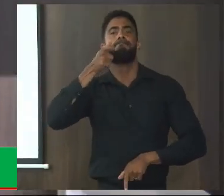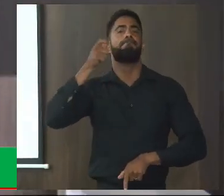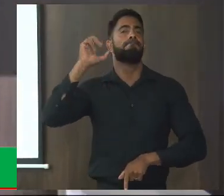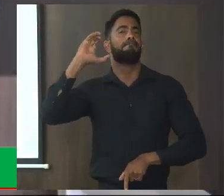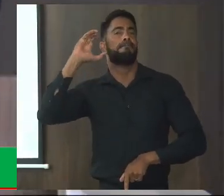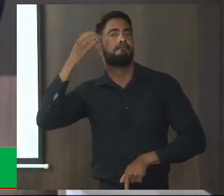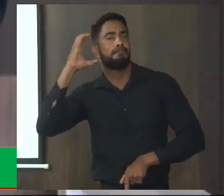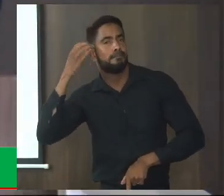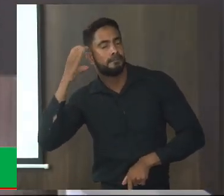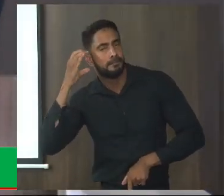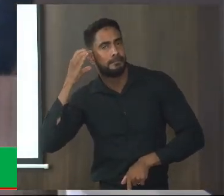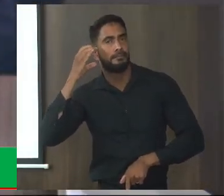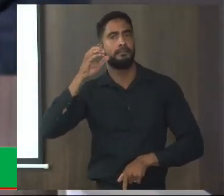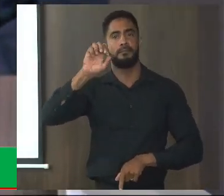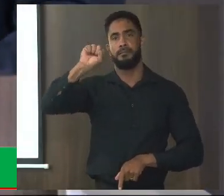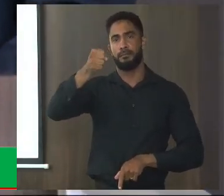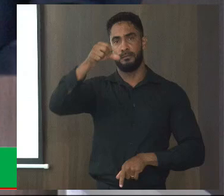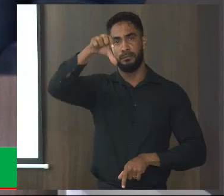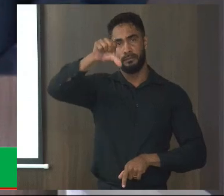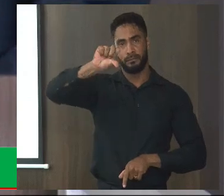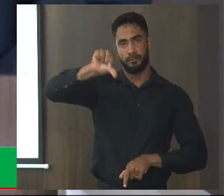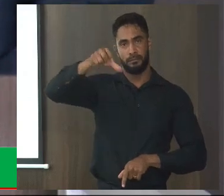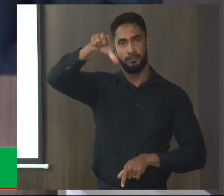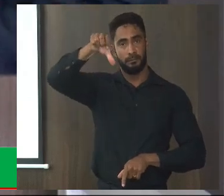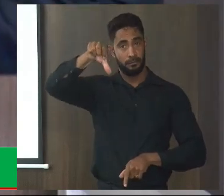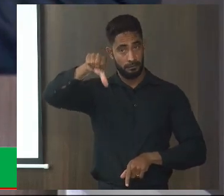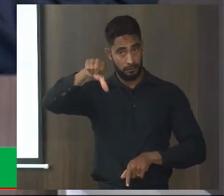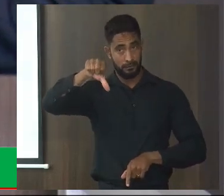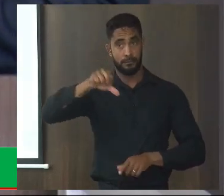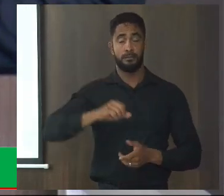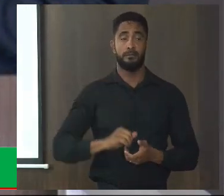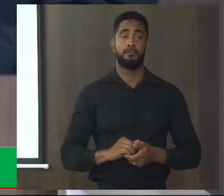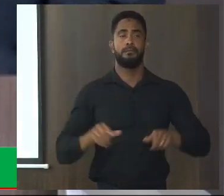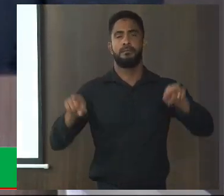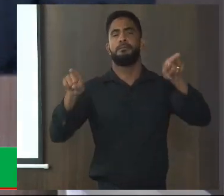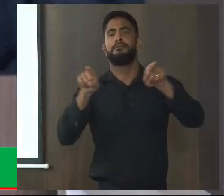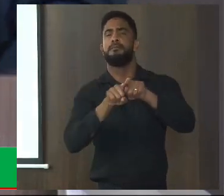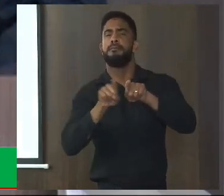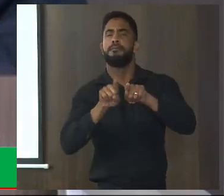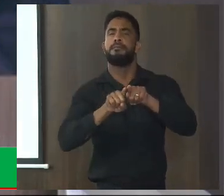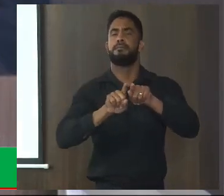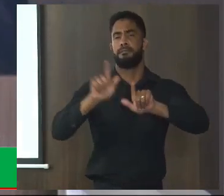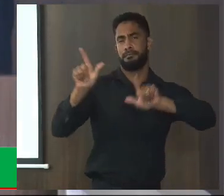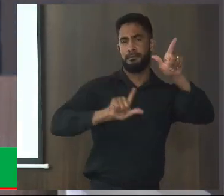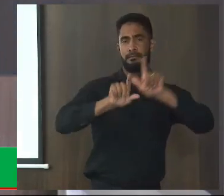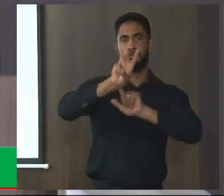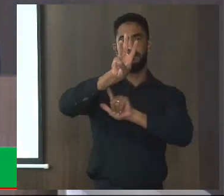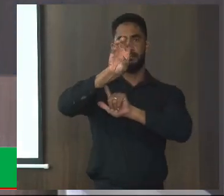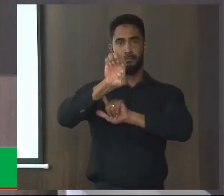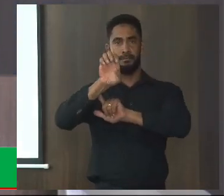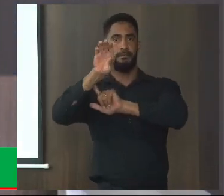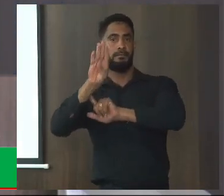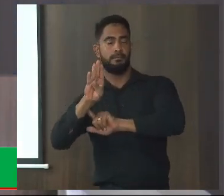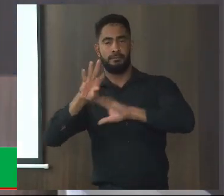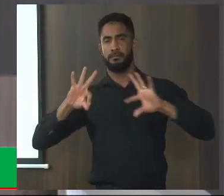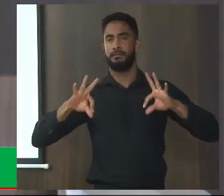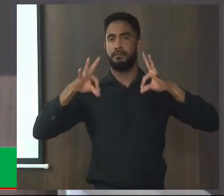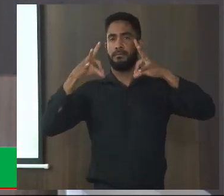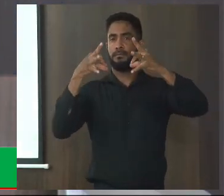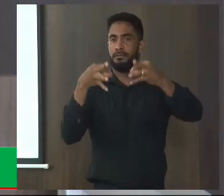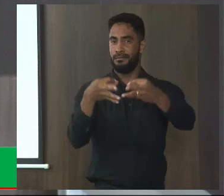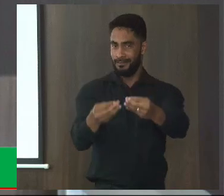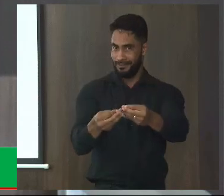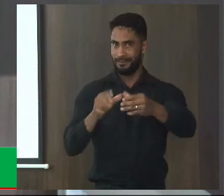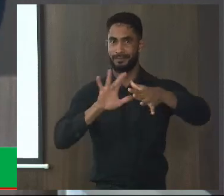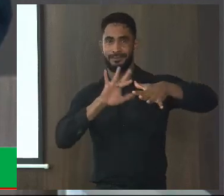rádio FM 89,9, Rádio Câmara, também a TV Web e todas as redes sociais